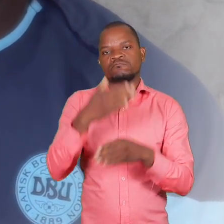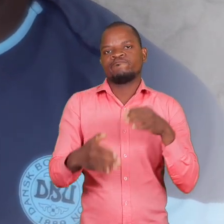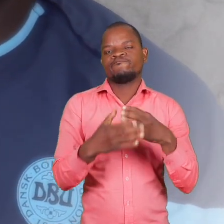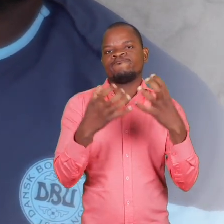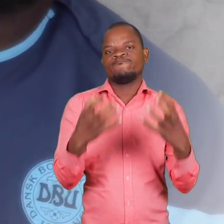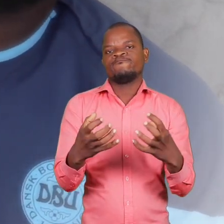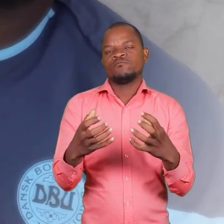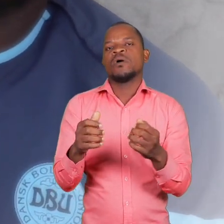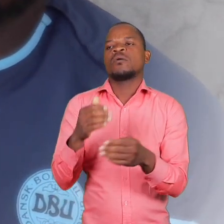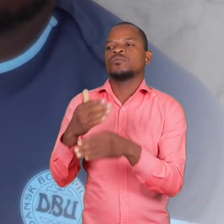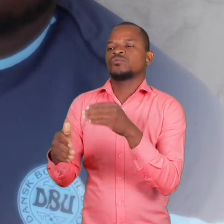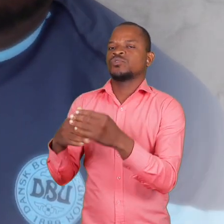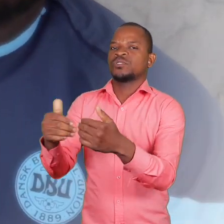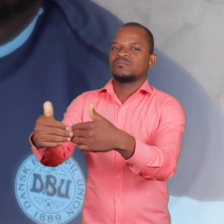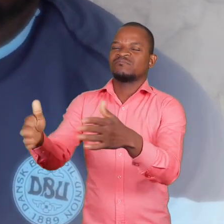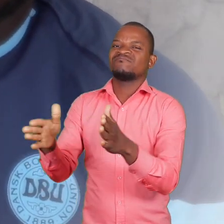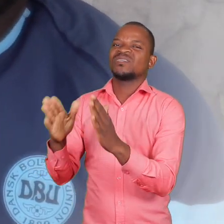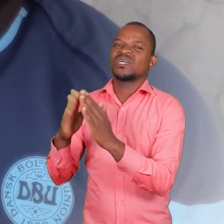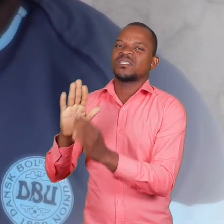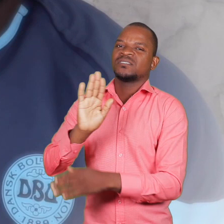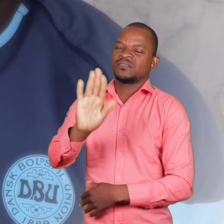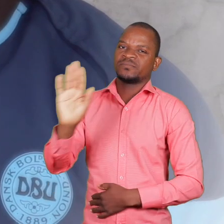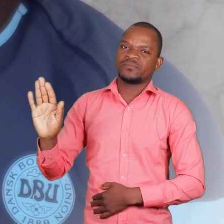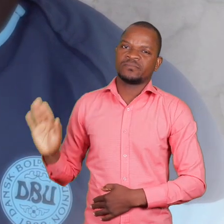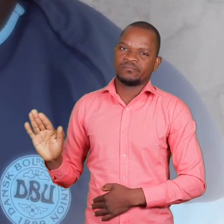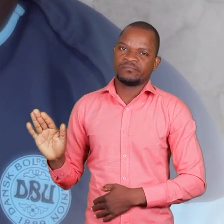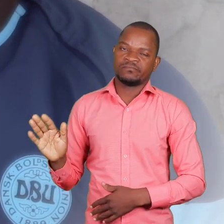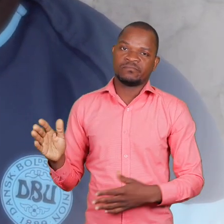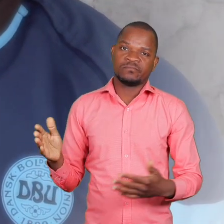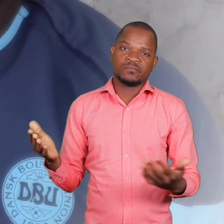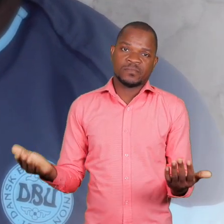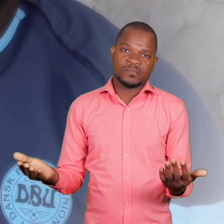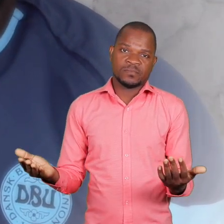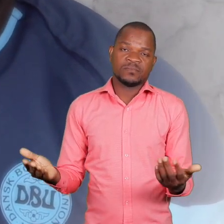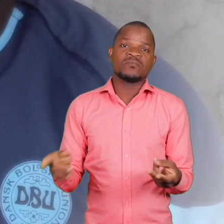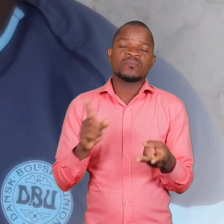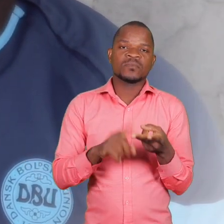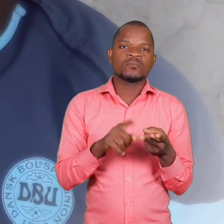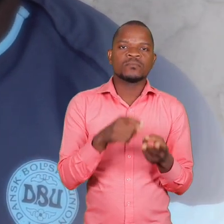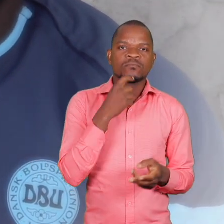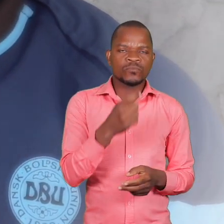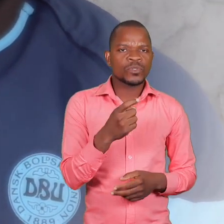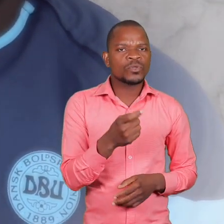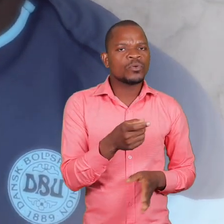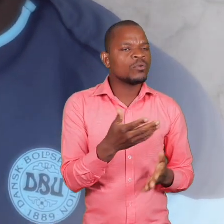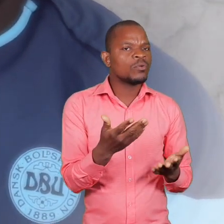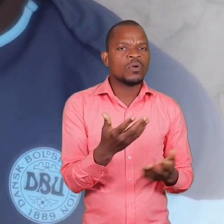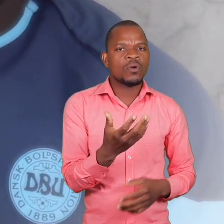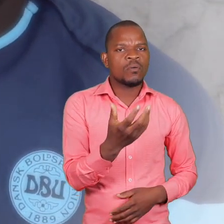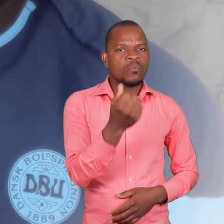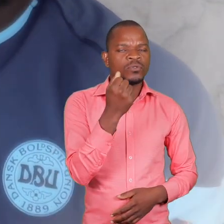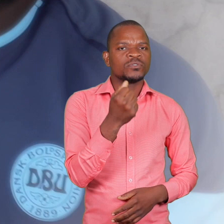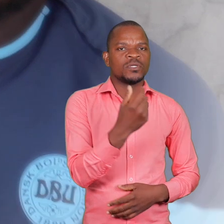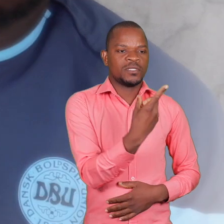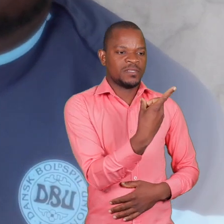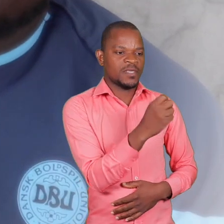As latrinas estão nos quintais. E diziam assim, aquelas latrinas iam utilizar